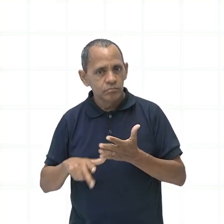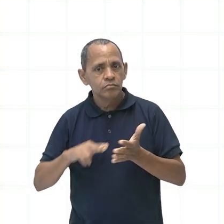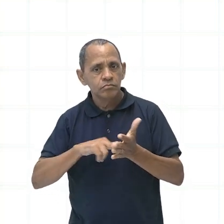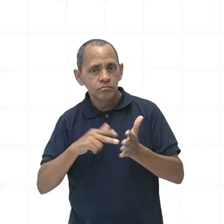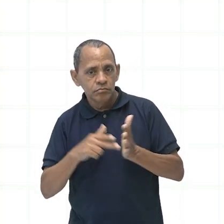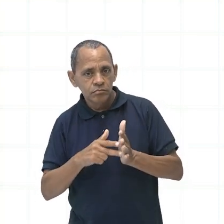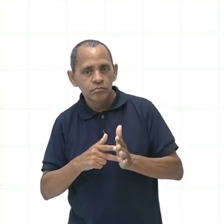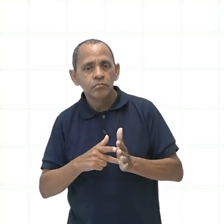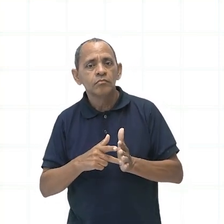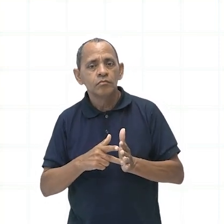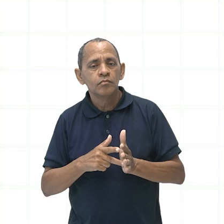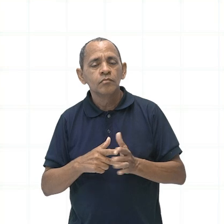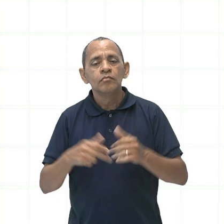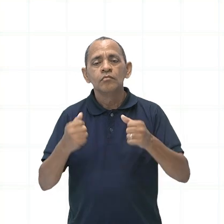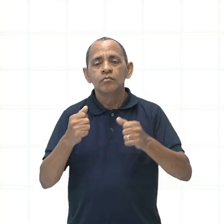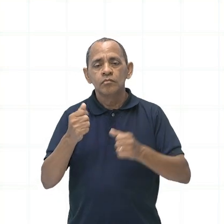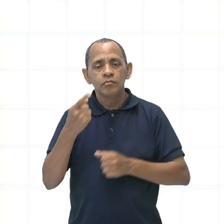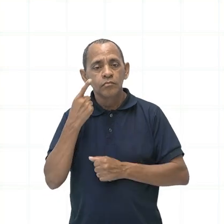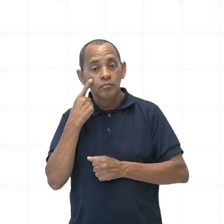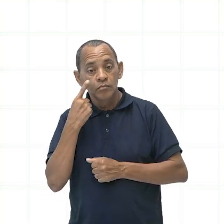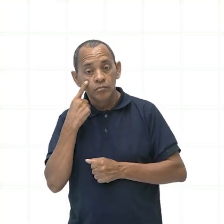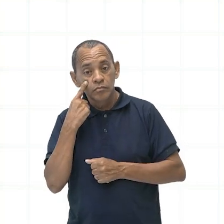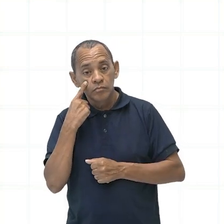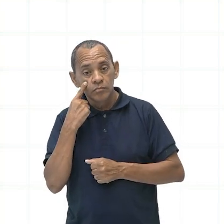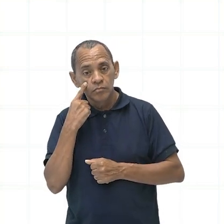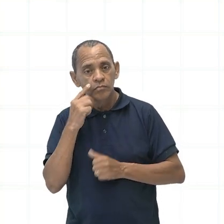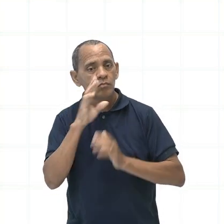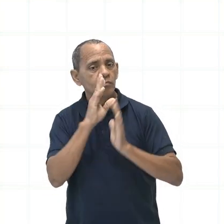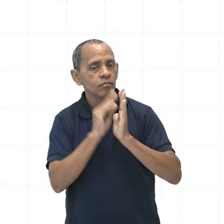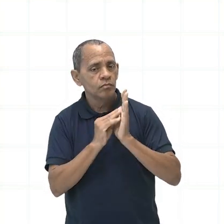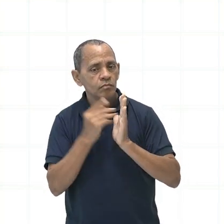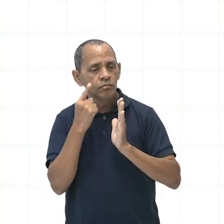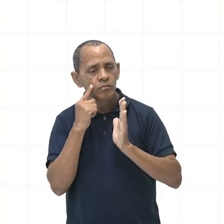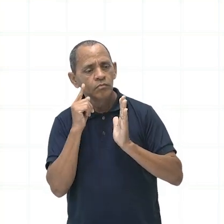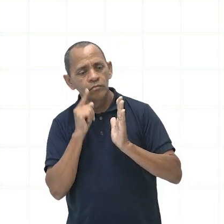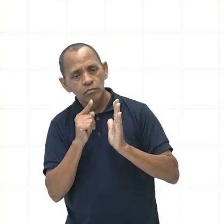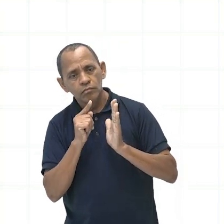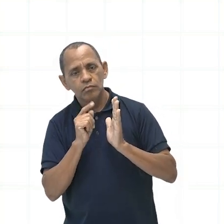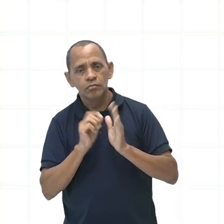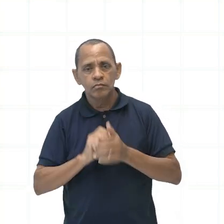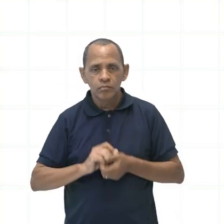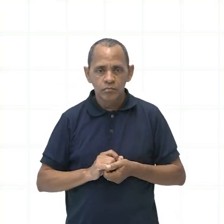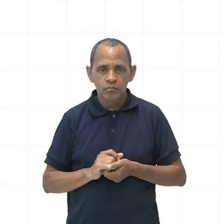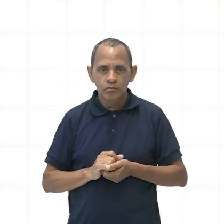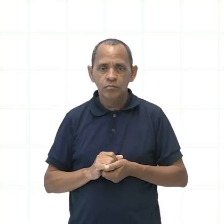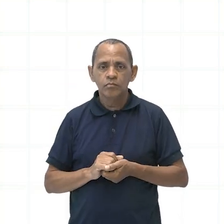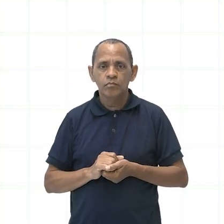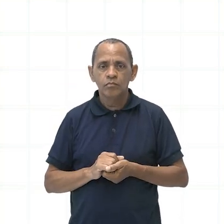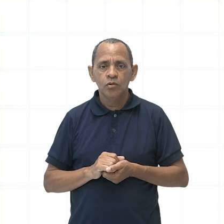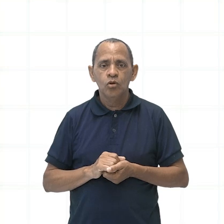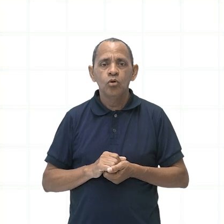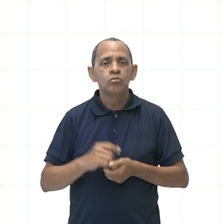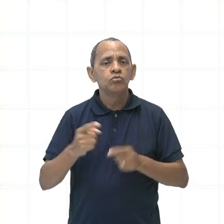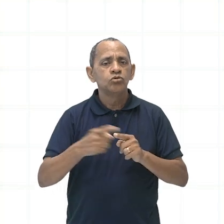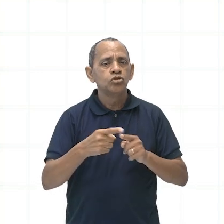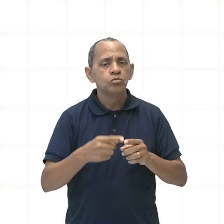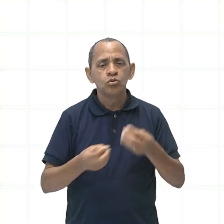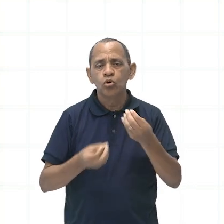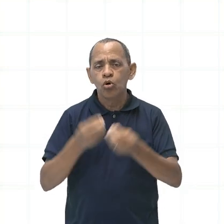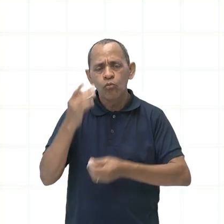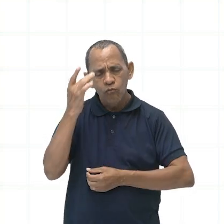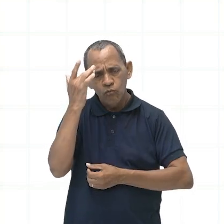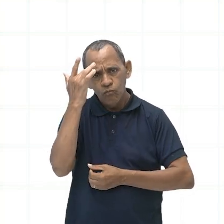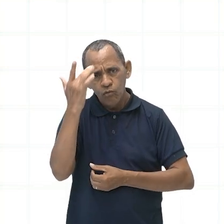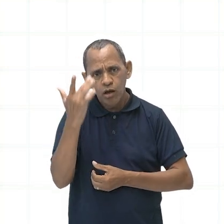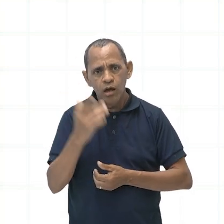muitos sentidos. Eu preciso observar justamente o contexto no qual ele aparece, tá bom? E aí, uma